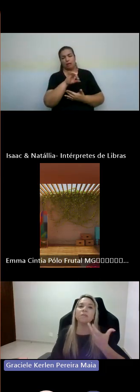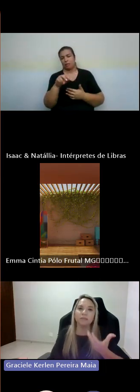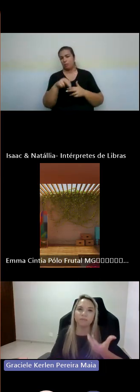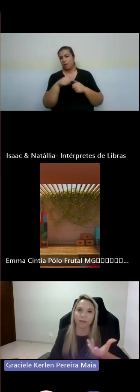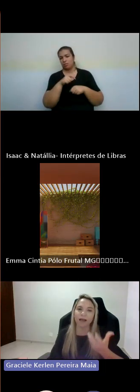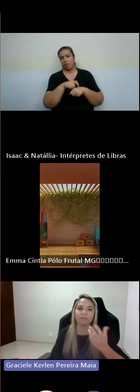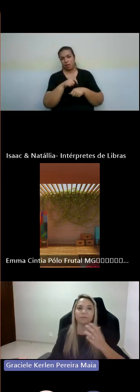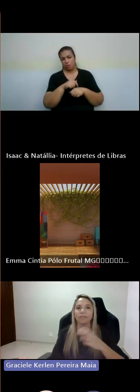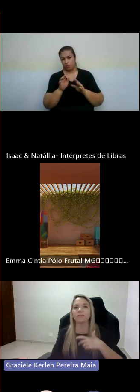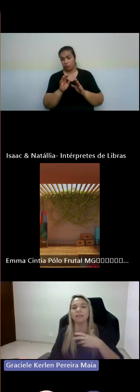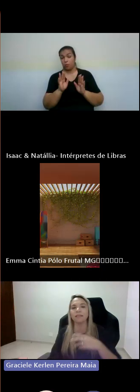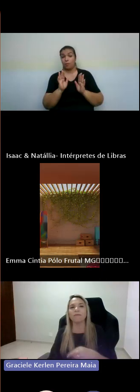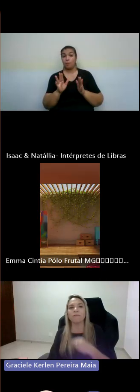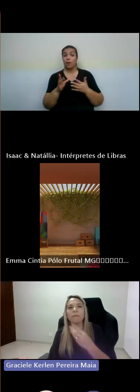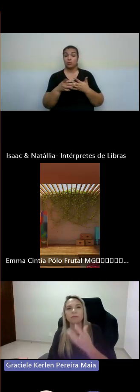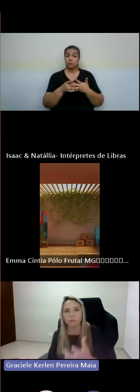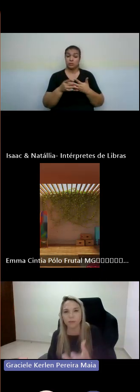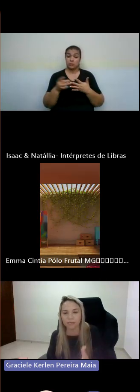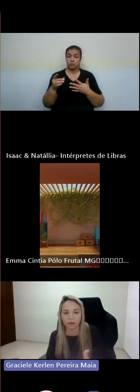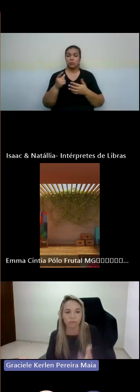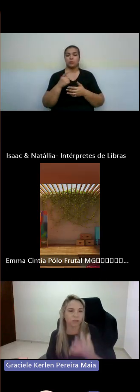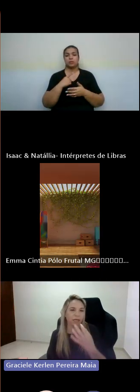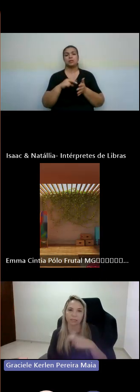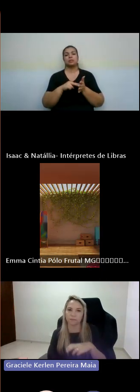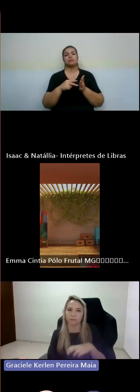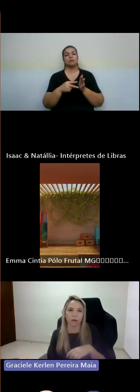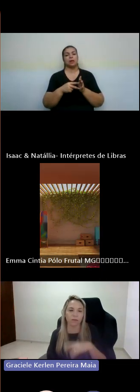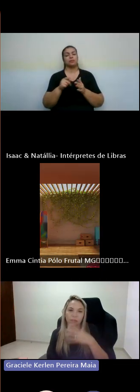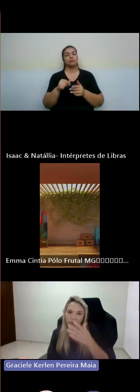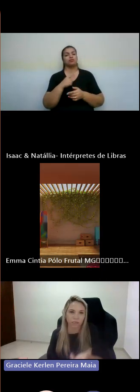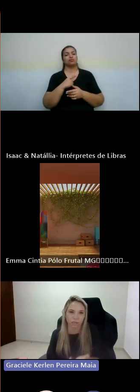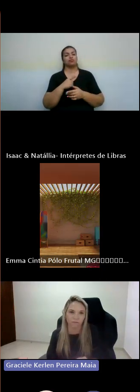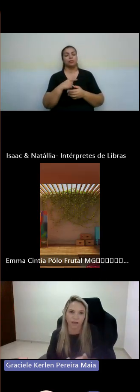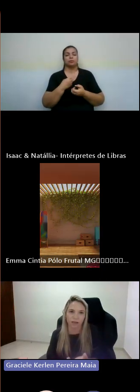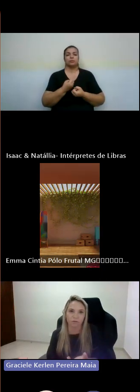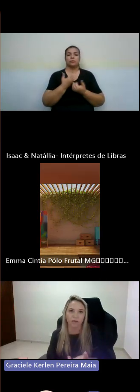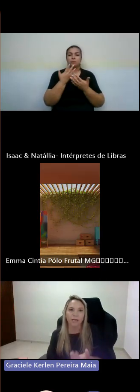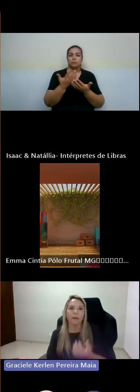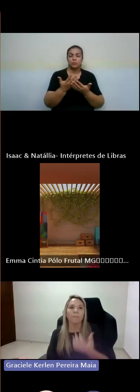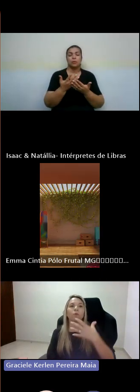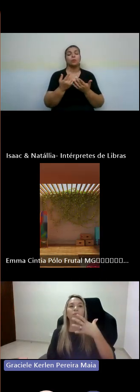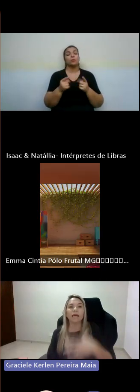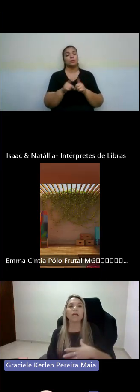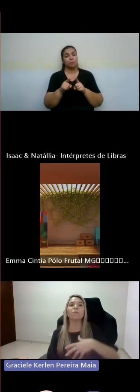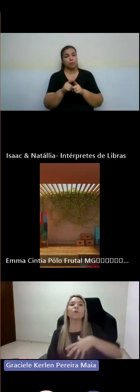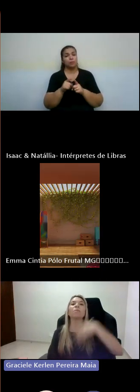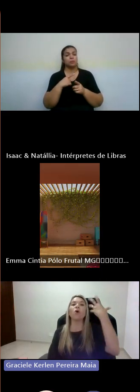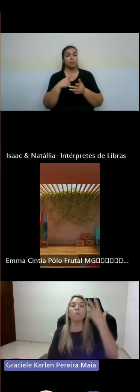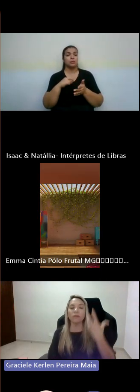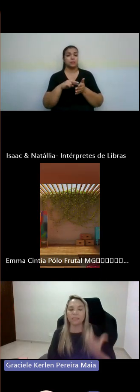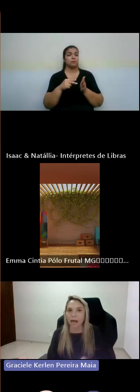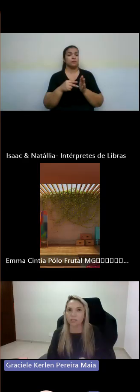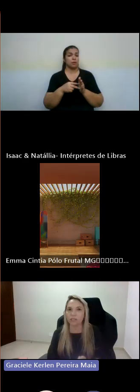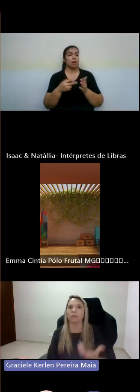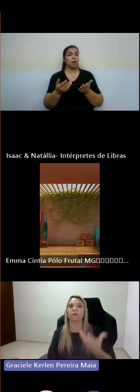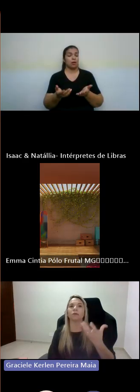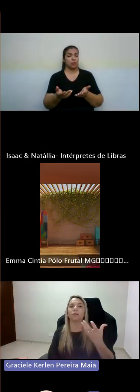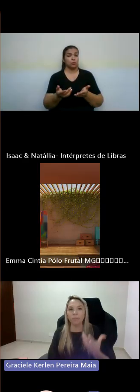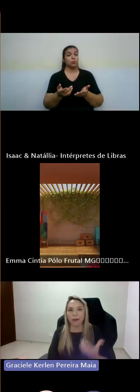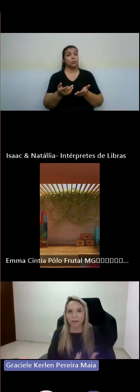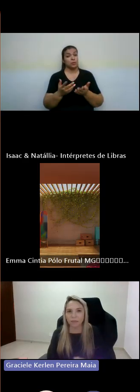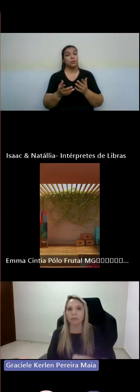tem um significado. No entanto, ele tem uma forma de expressão, de recepção e tem um significado. Usado por uma